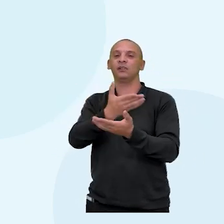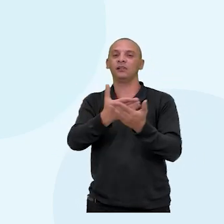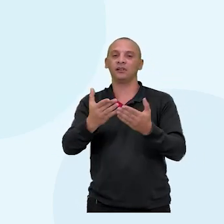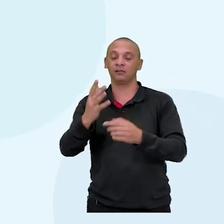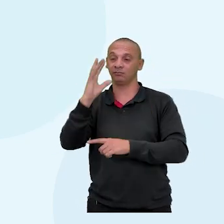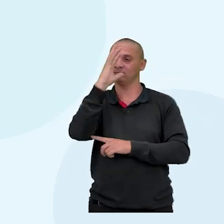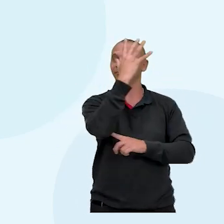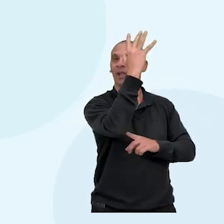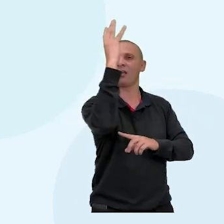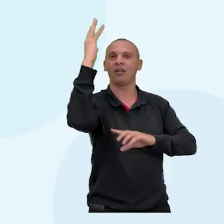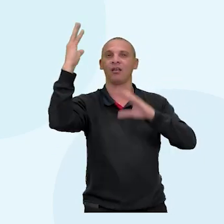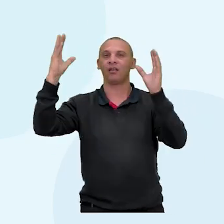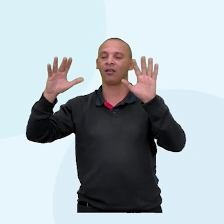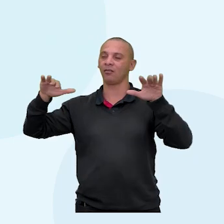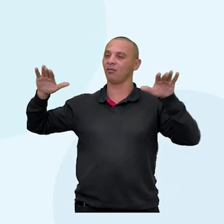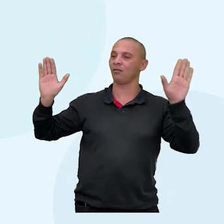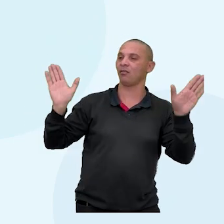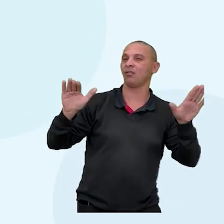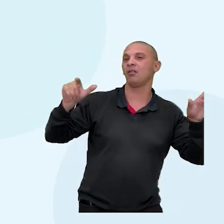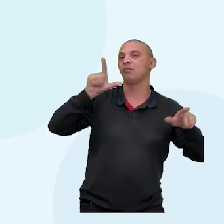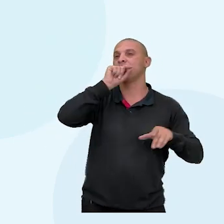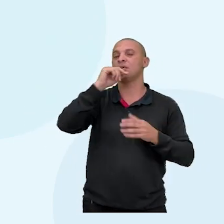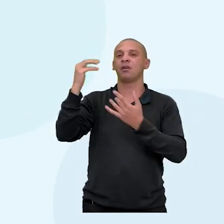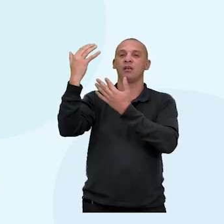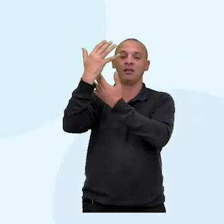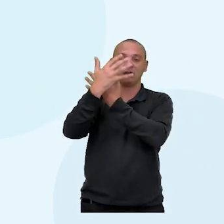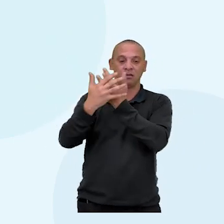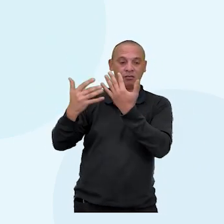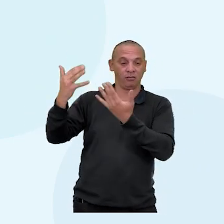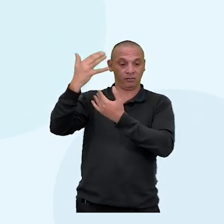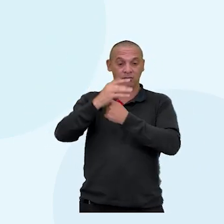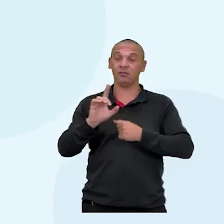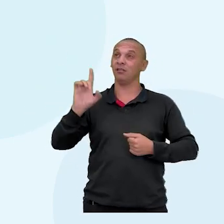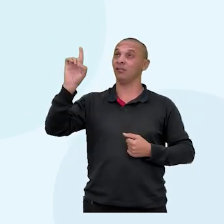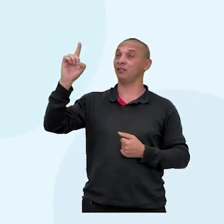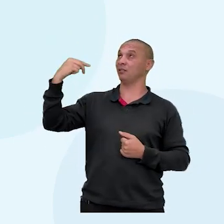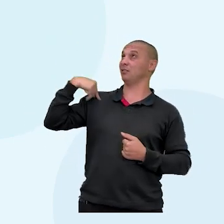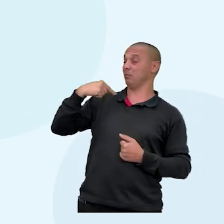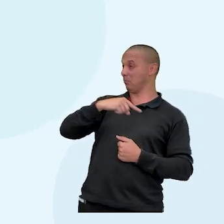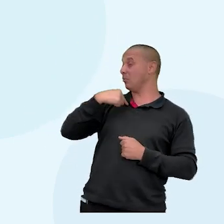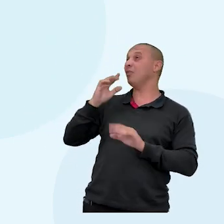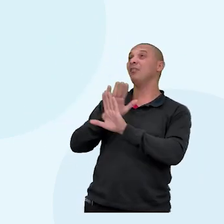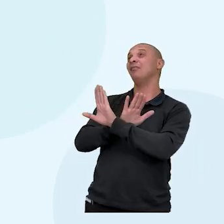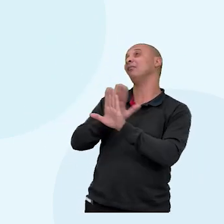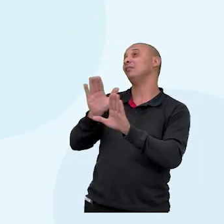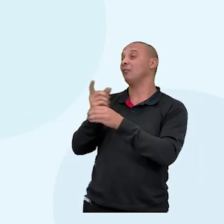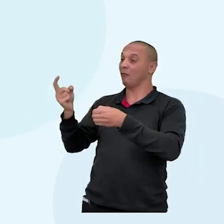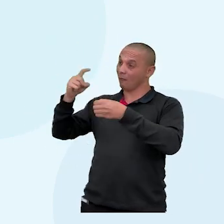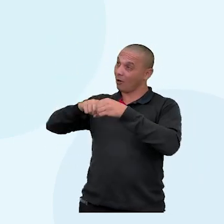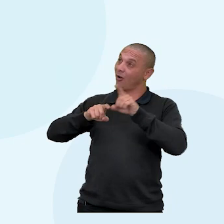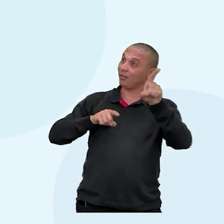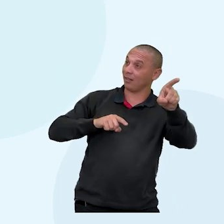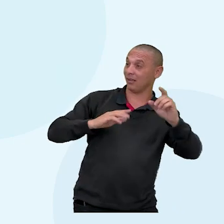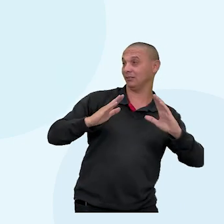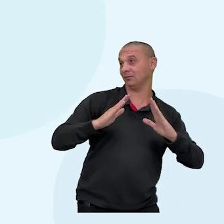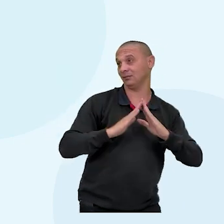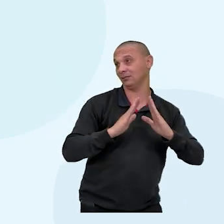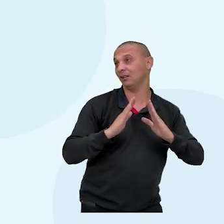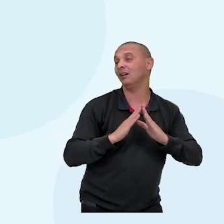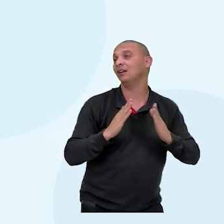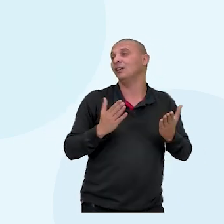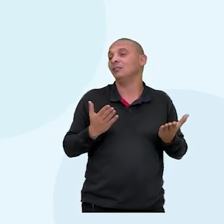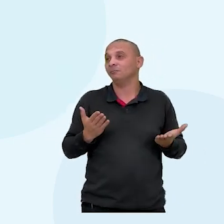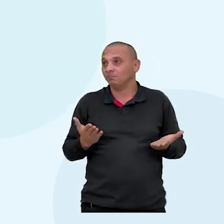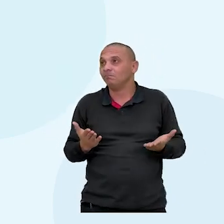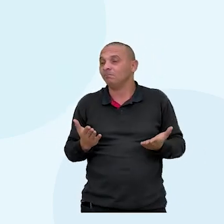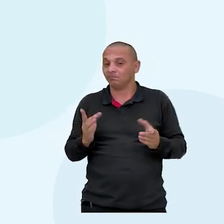tem palmeiras, onde canta o sabiá. Não permita, Deus, que eu morra, sem que eu volte para lá. Sei que desfrute os